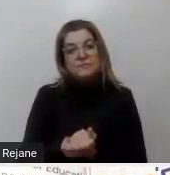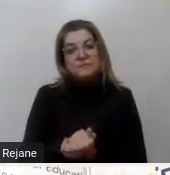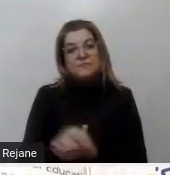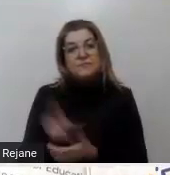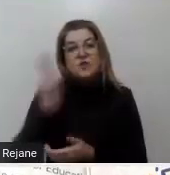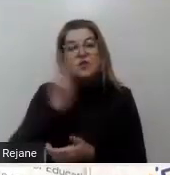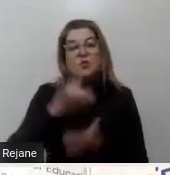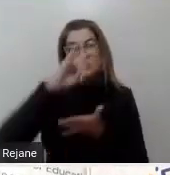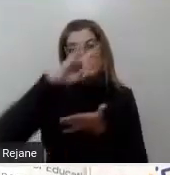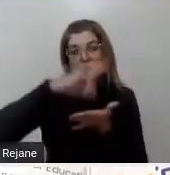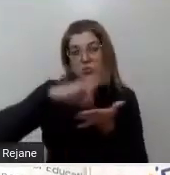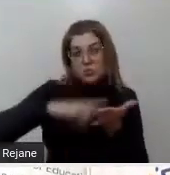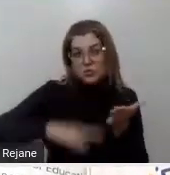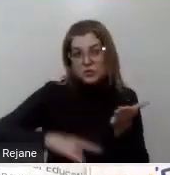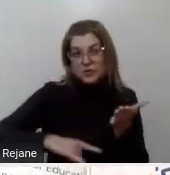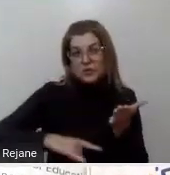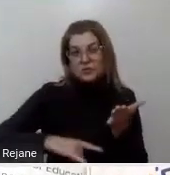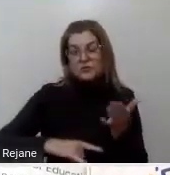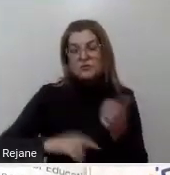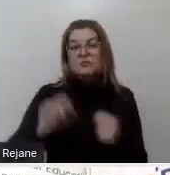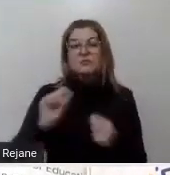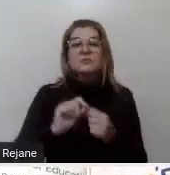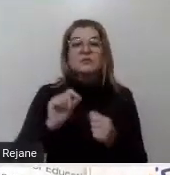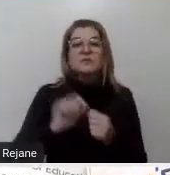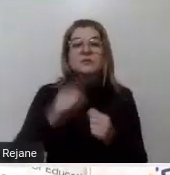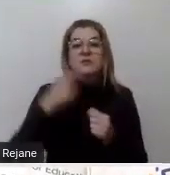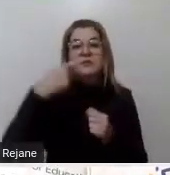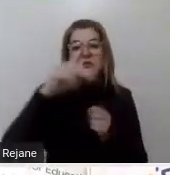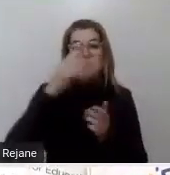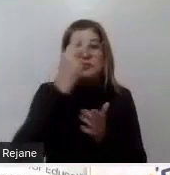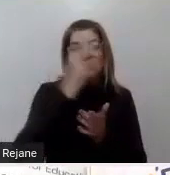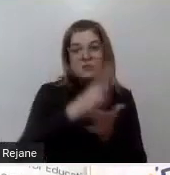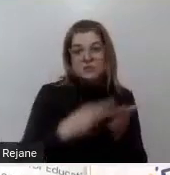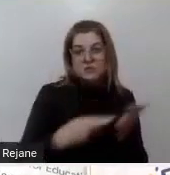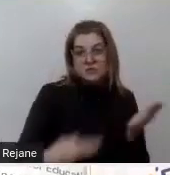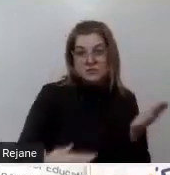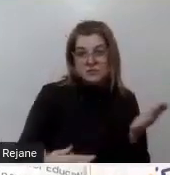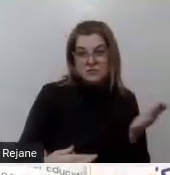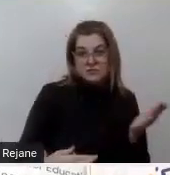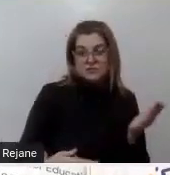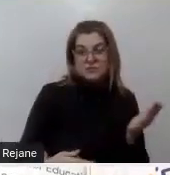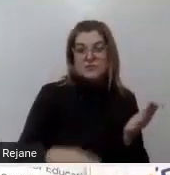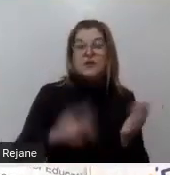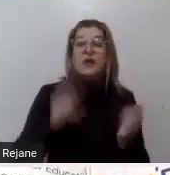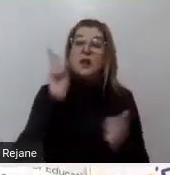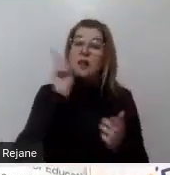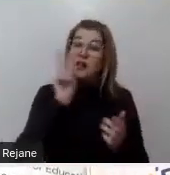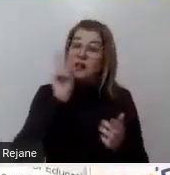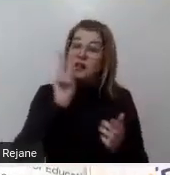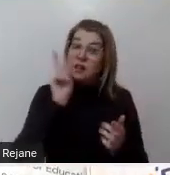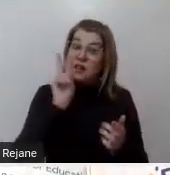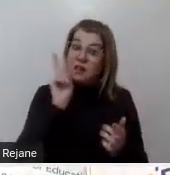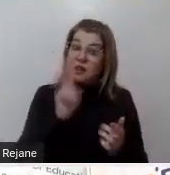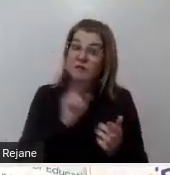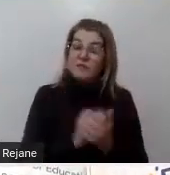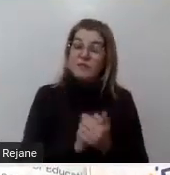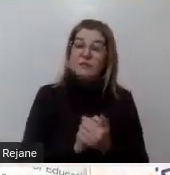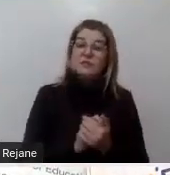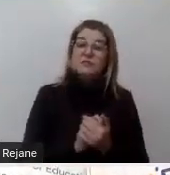documento para criar seu texto, vírgula, lembre-se